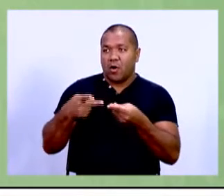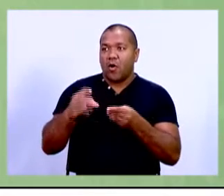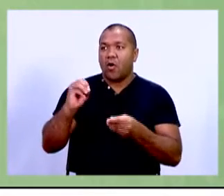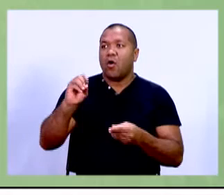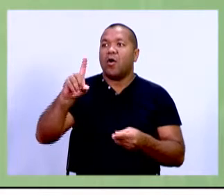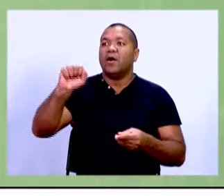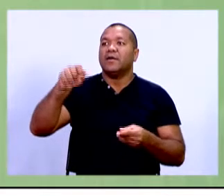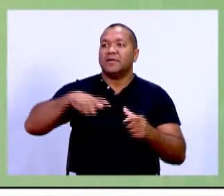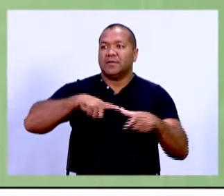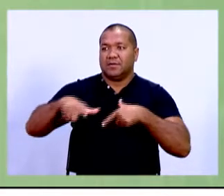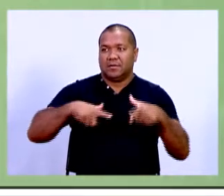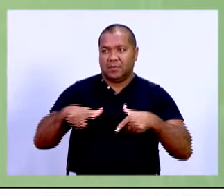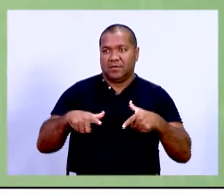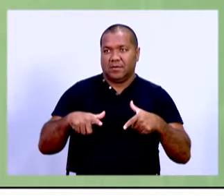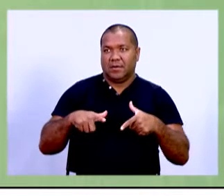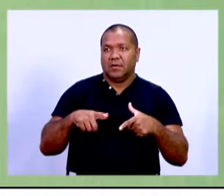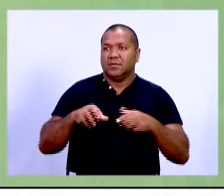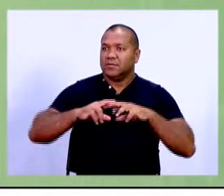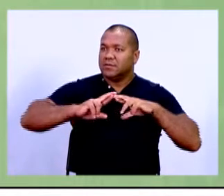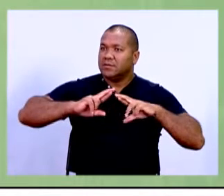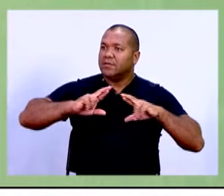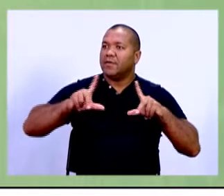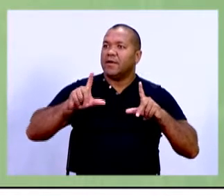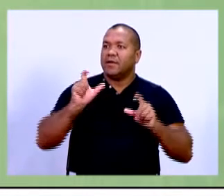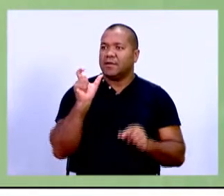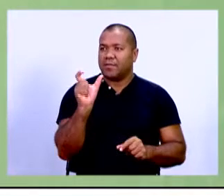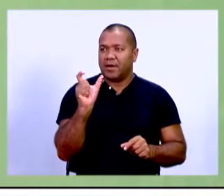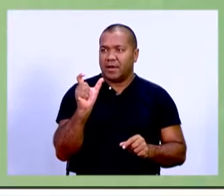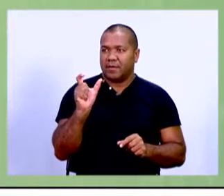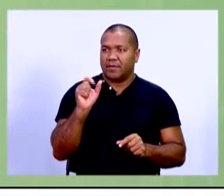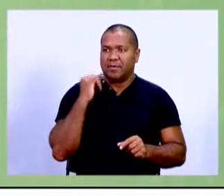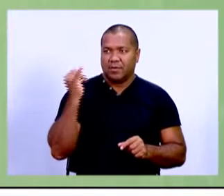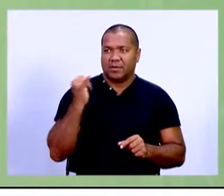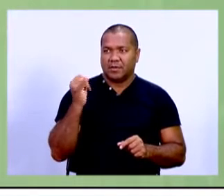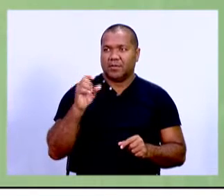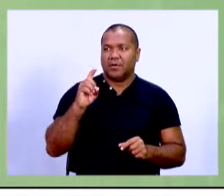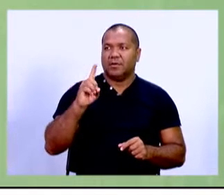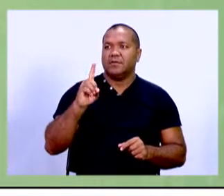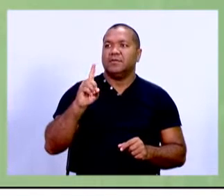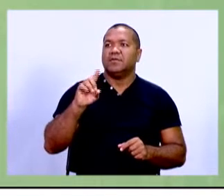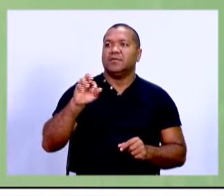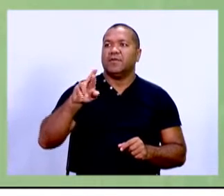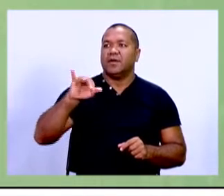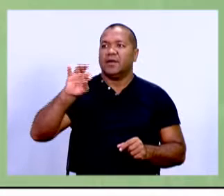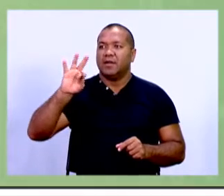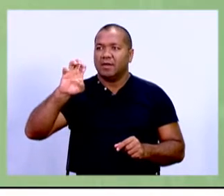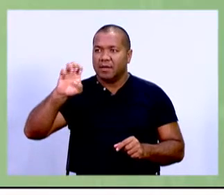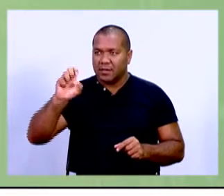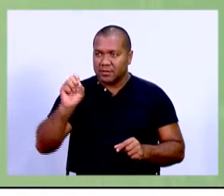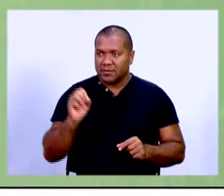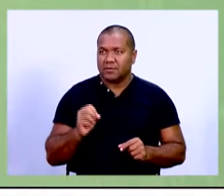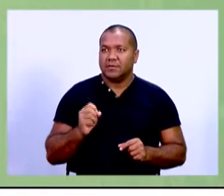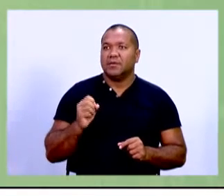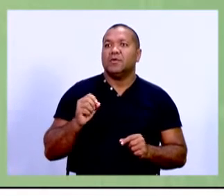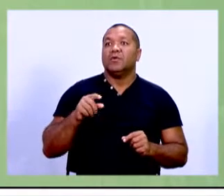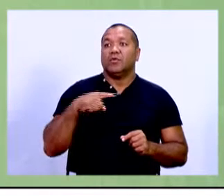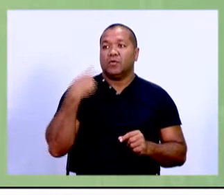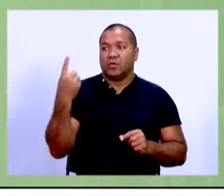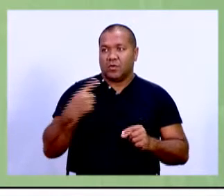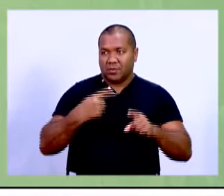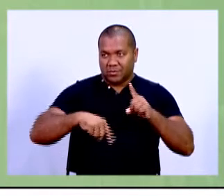ordem de serviço. Diferente que é outra palavra-chave das demais ferramentas, nosso